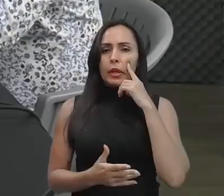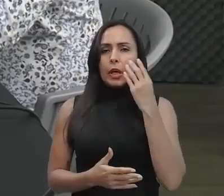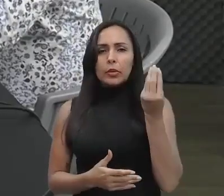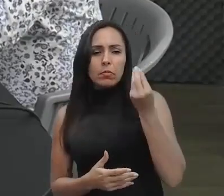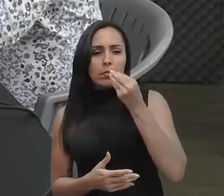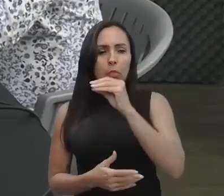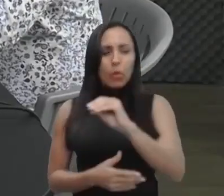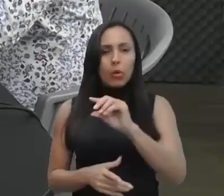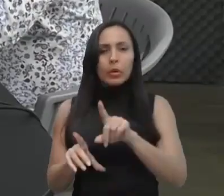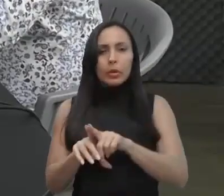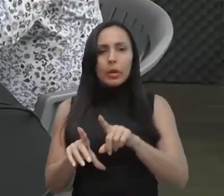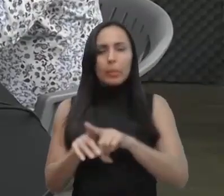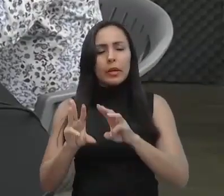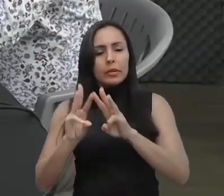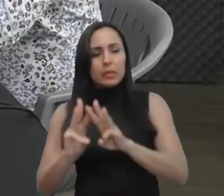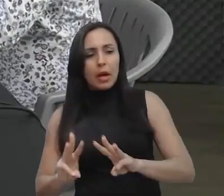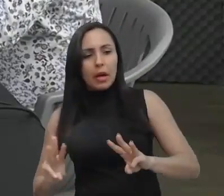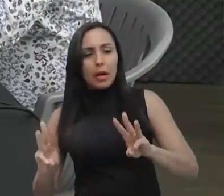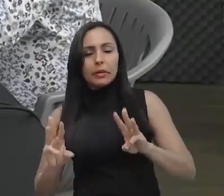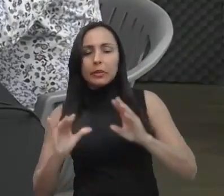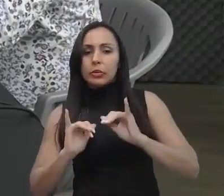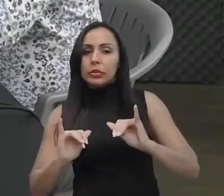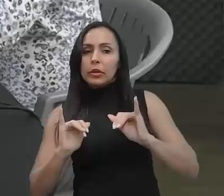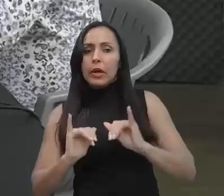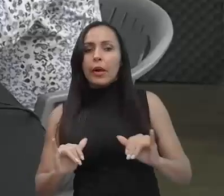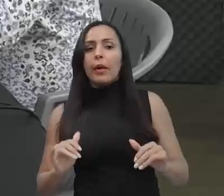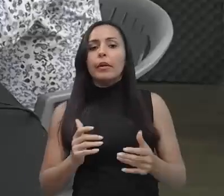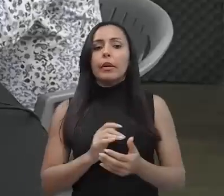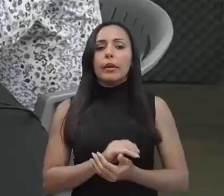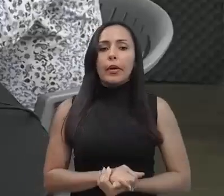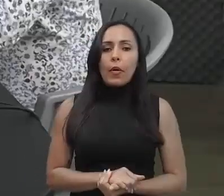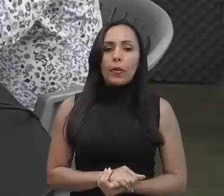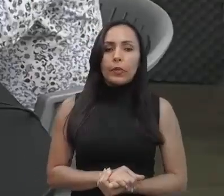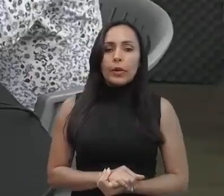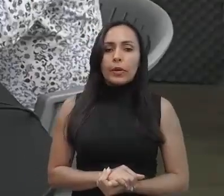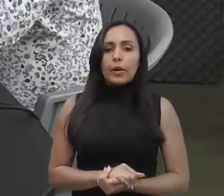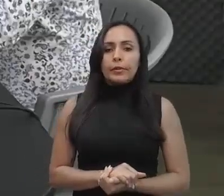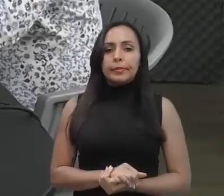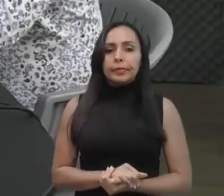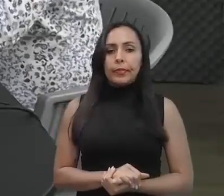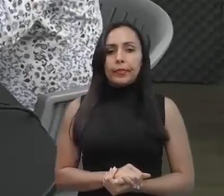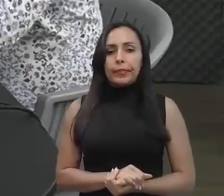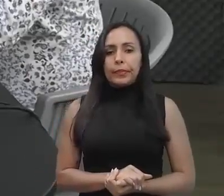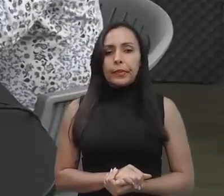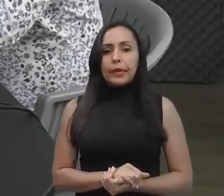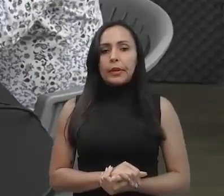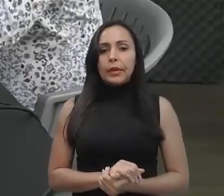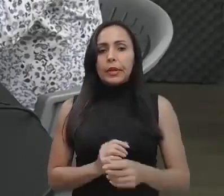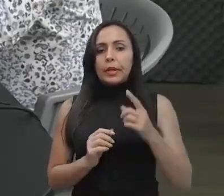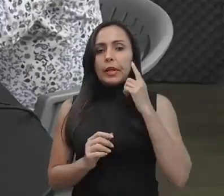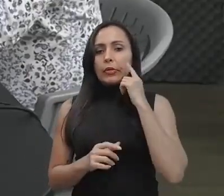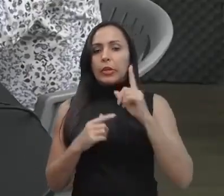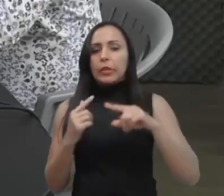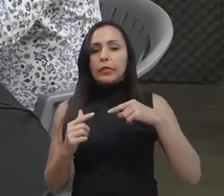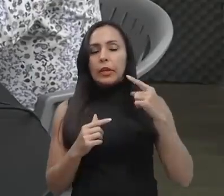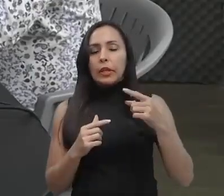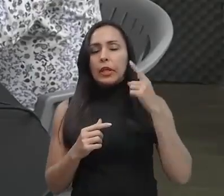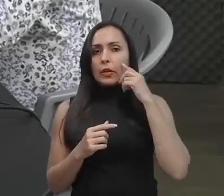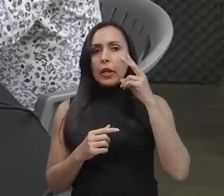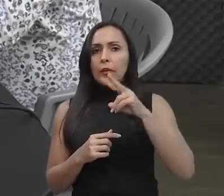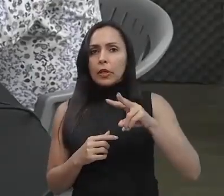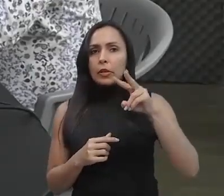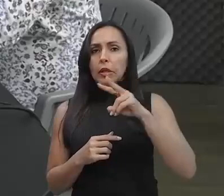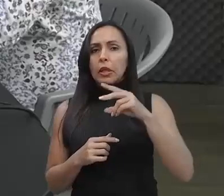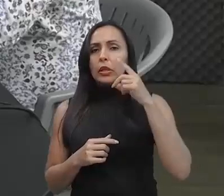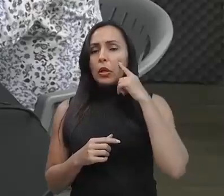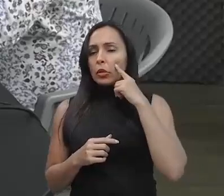em sites de notícia ver o que é que o pessoal tá tá saltando tá divulgando da gente e a gente vai lá quando a gente vê que a notícia é errada a gente chega